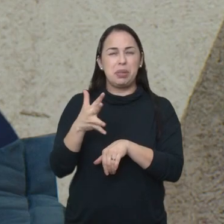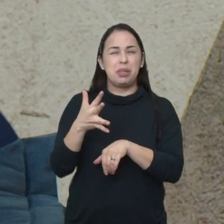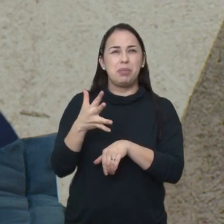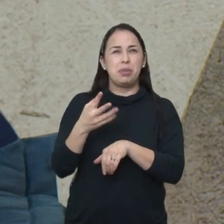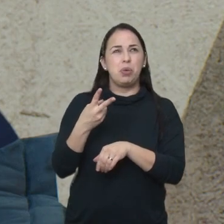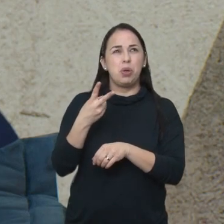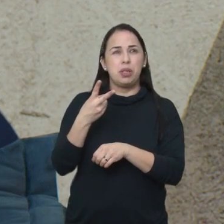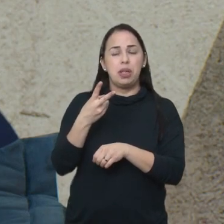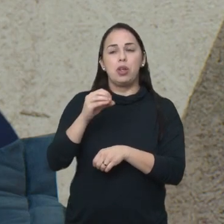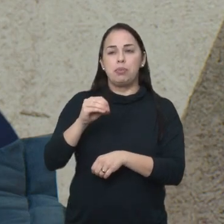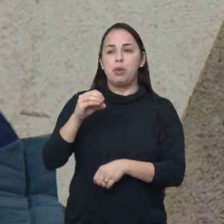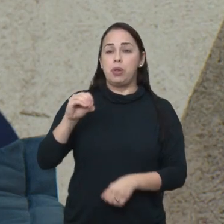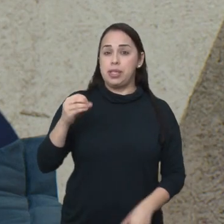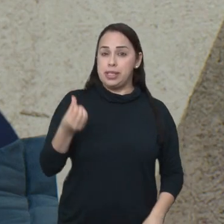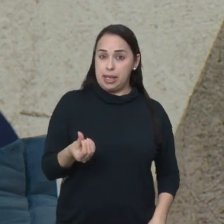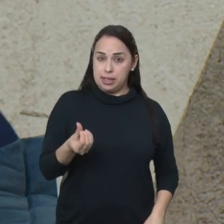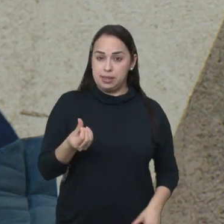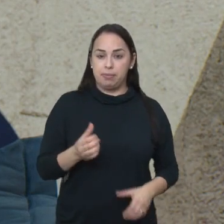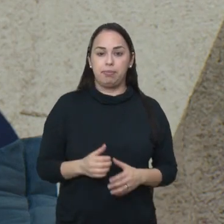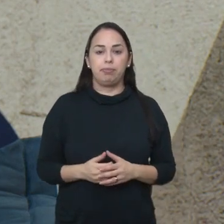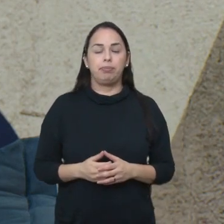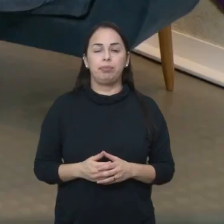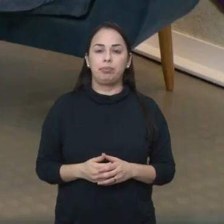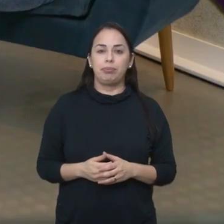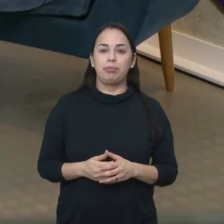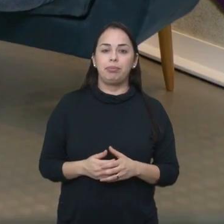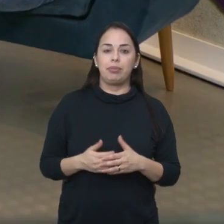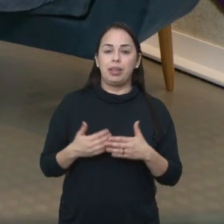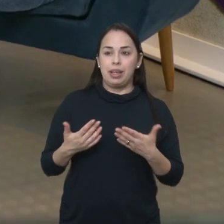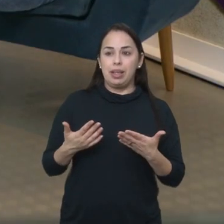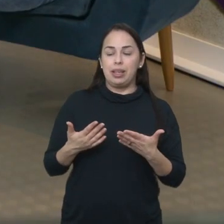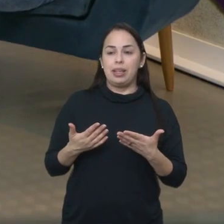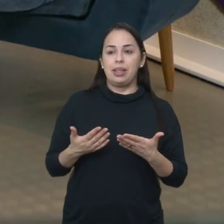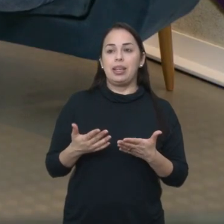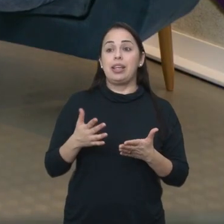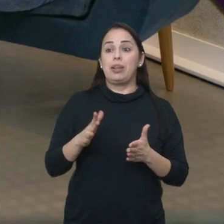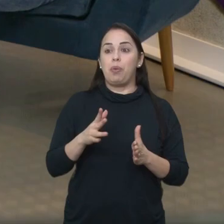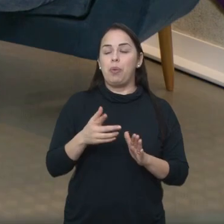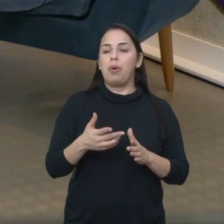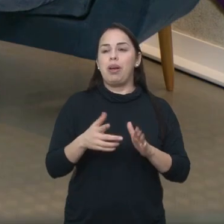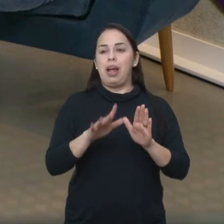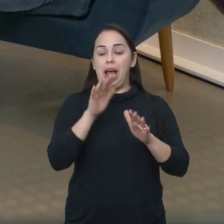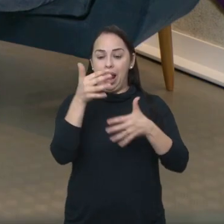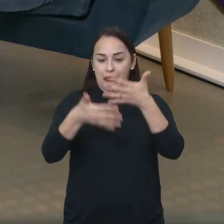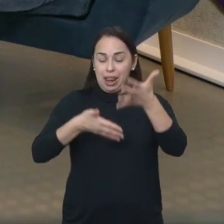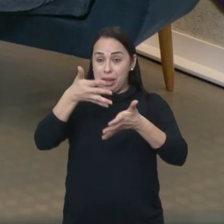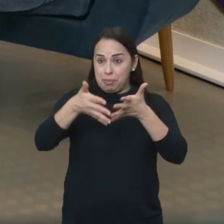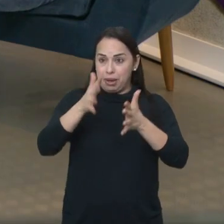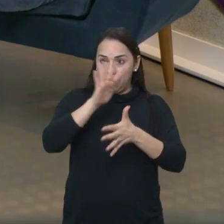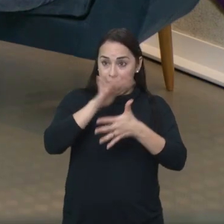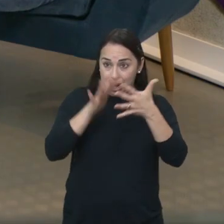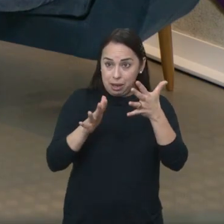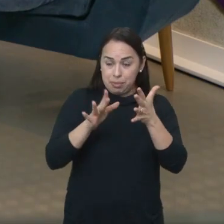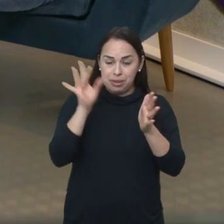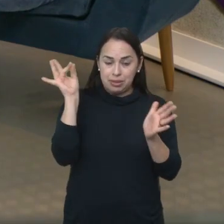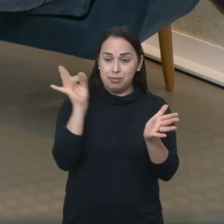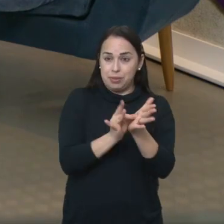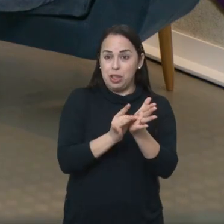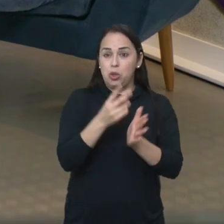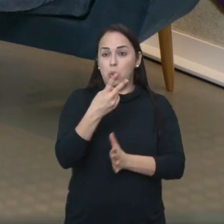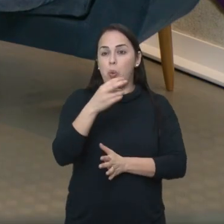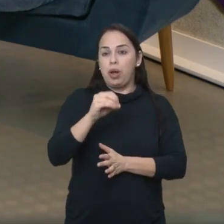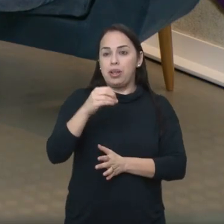partir, se não me engano, de 2006. E a língua foi reconhecida em 2002, veja, de